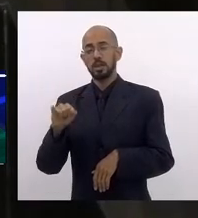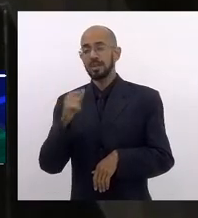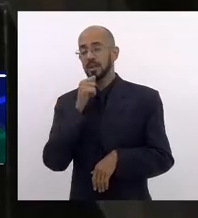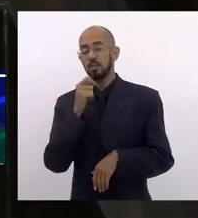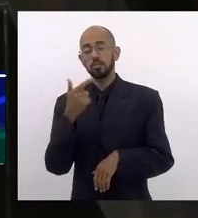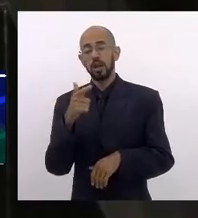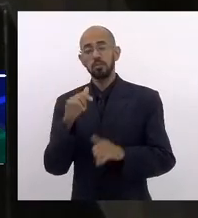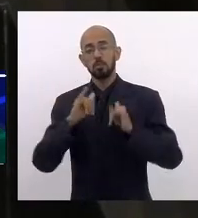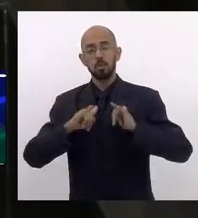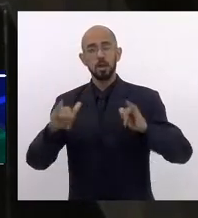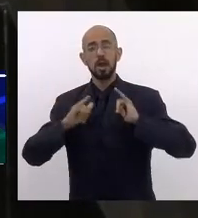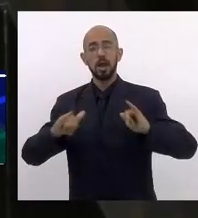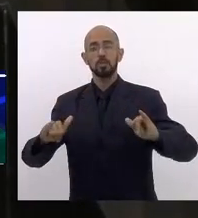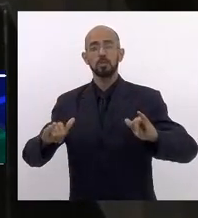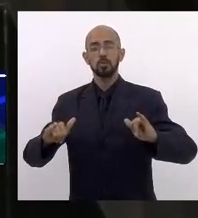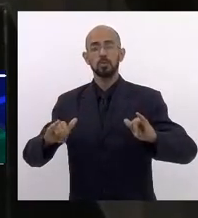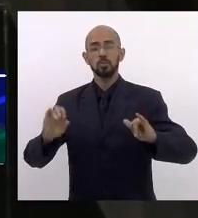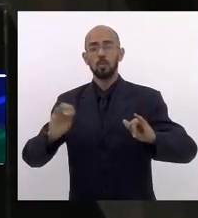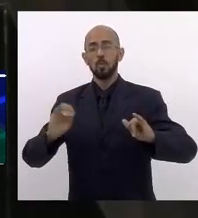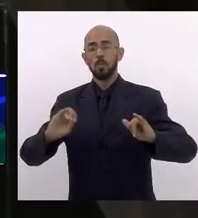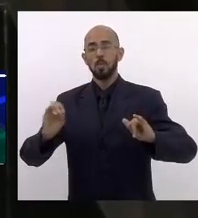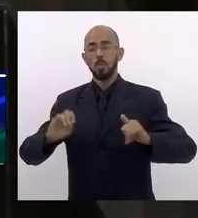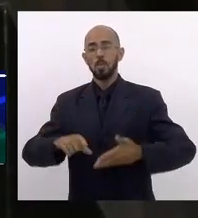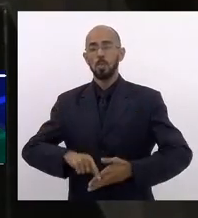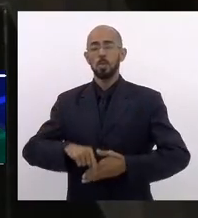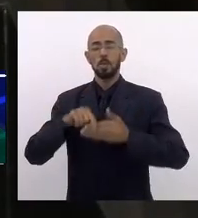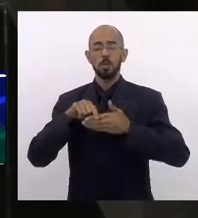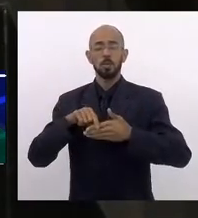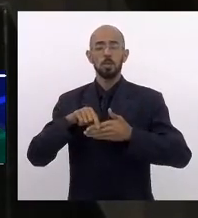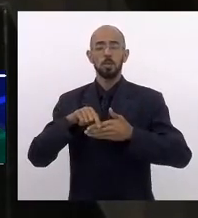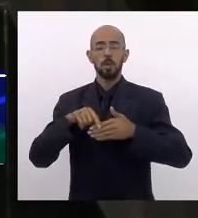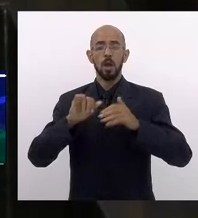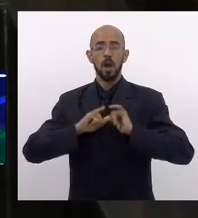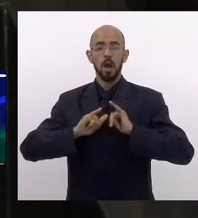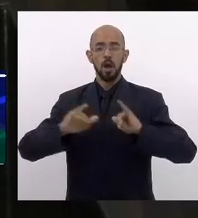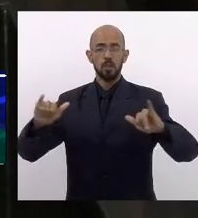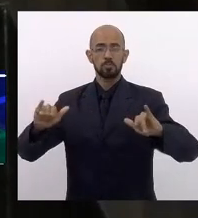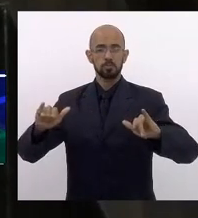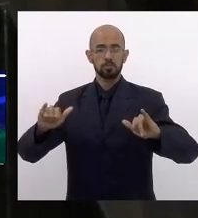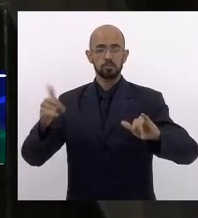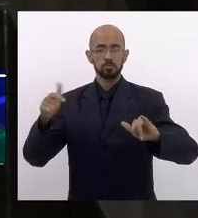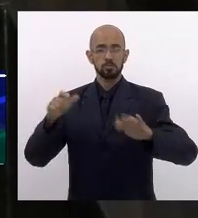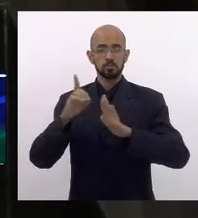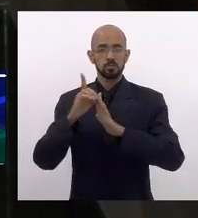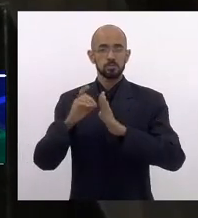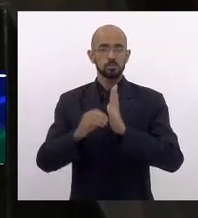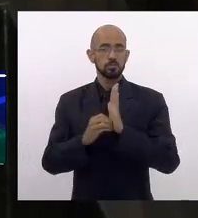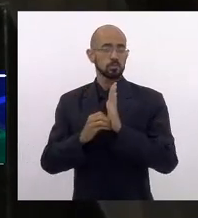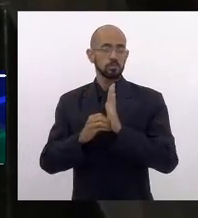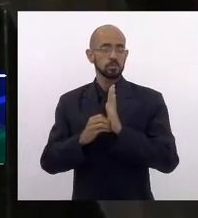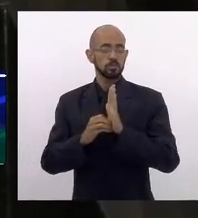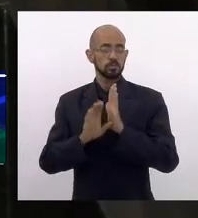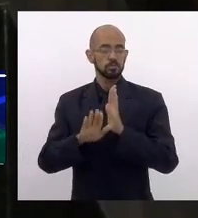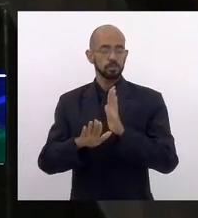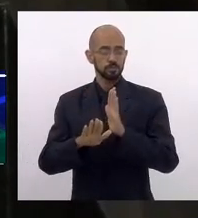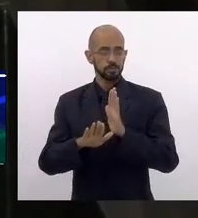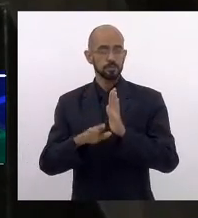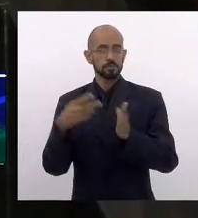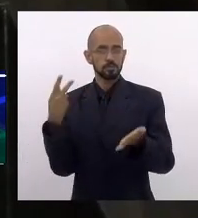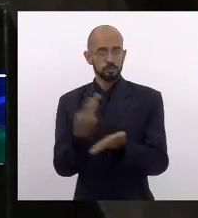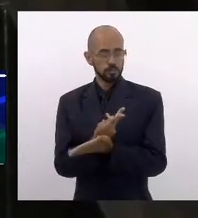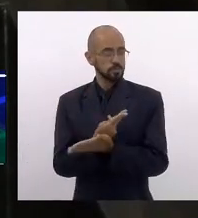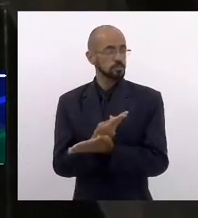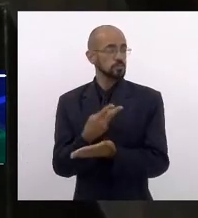nenhum. Nenhuma autoridade o formalizou. Não saiu estampado no Diário Oficial. Acontece que ele está em